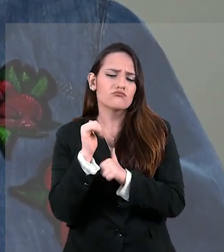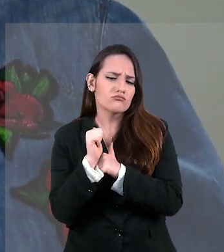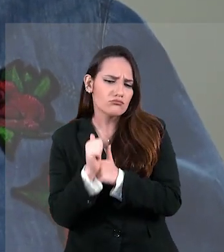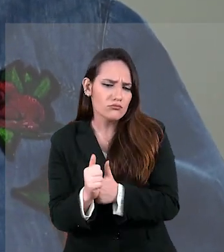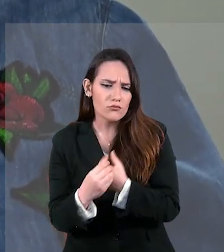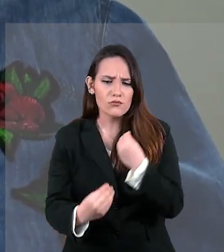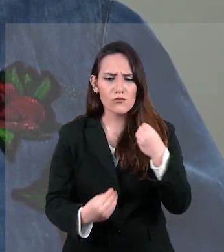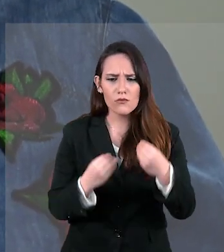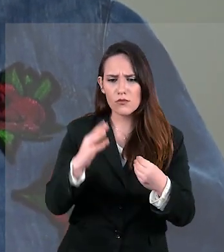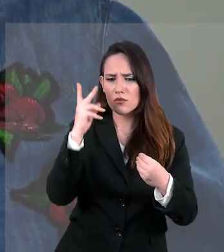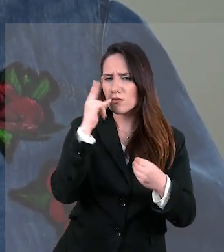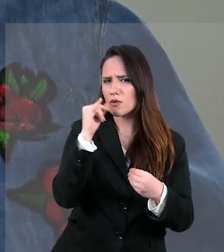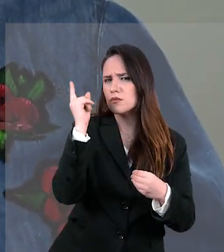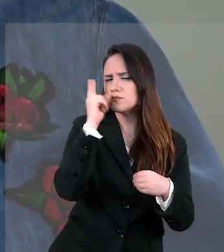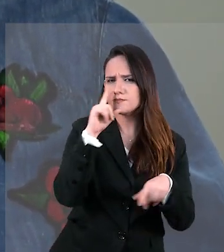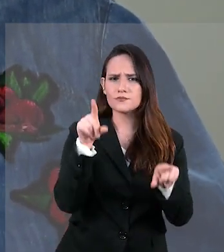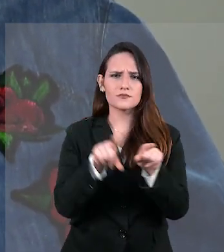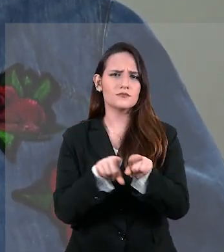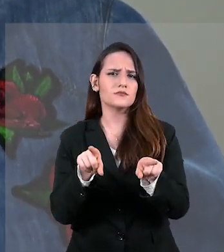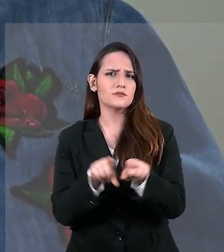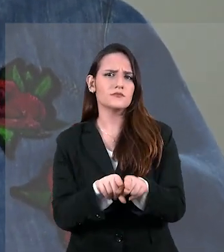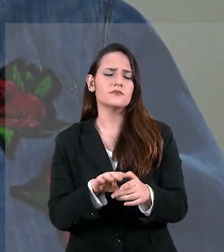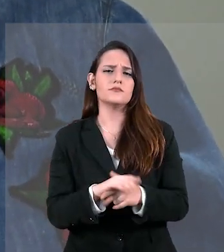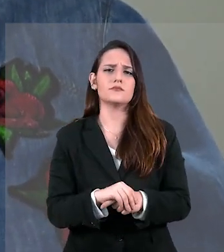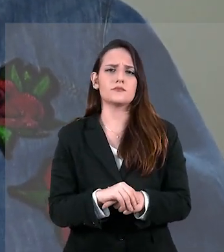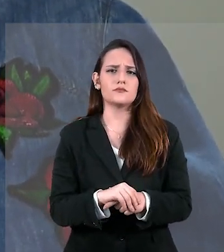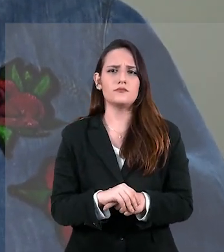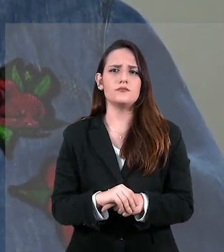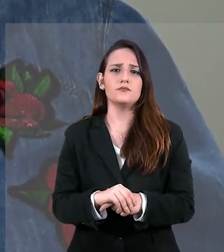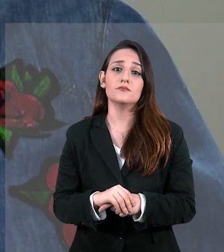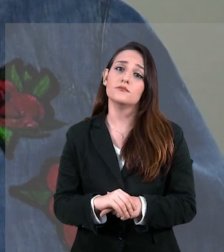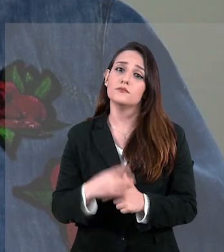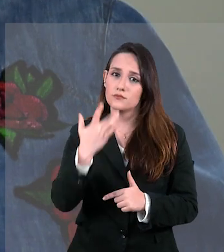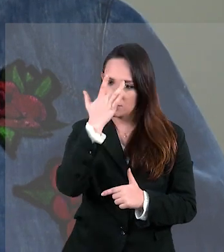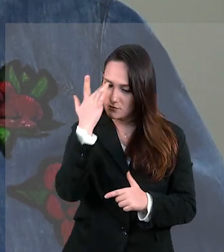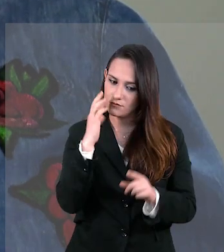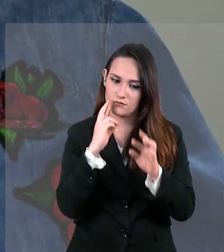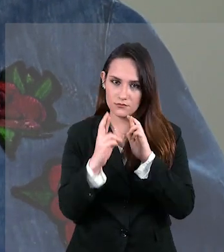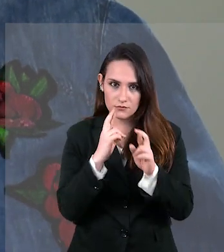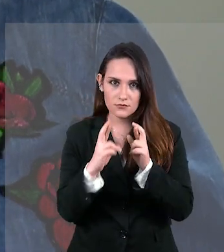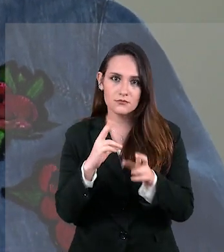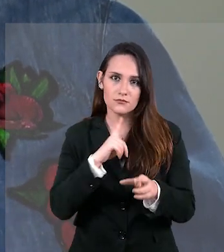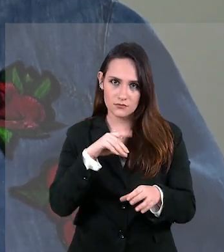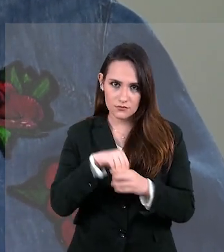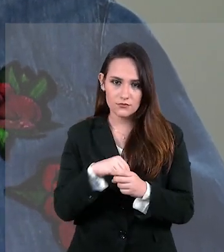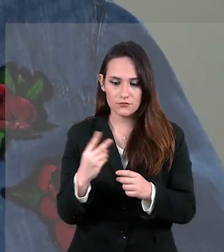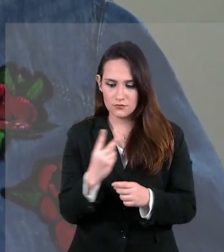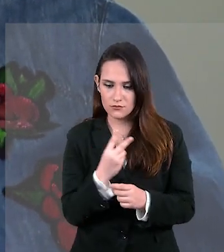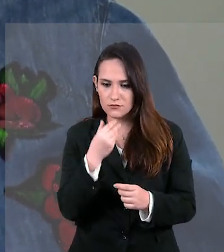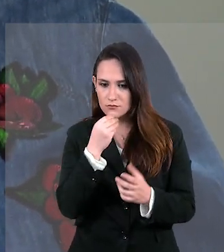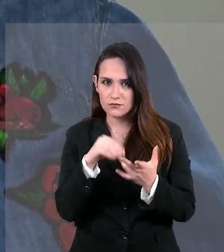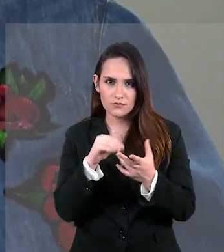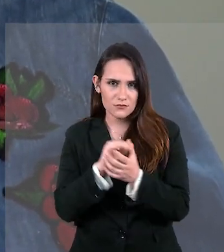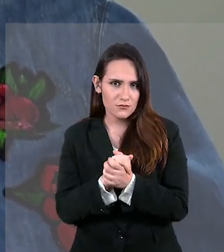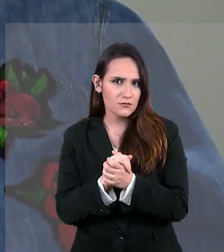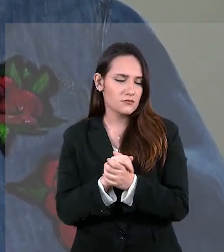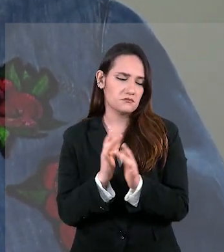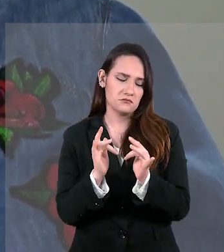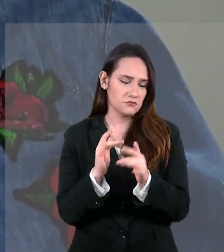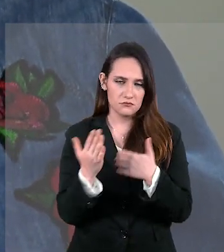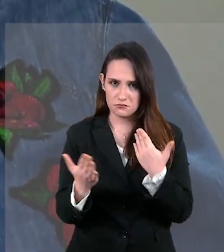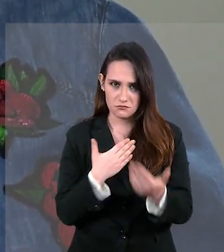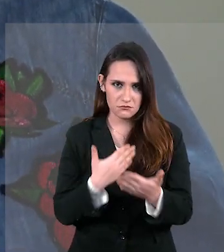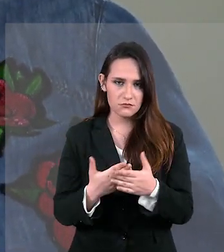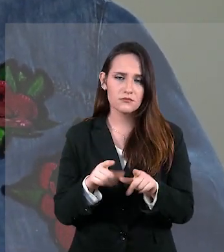Então, a história que ela traz dos seus pais, né, daquele relacionamento abusivo,